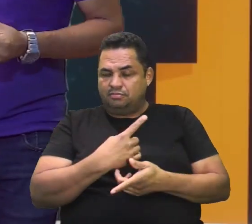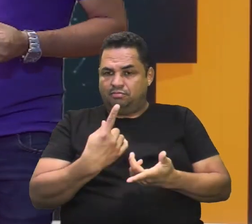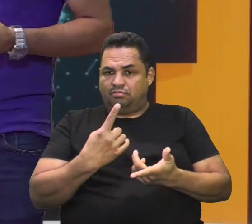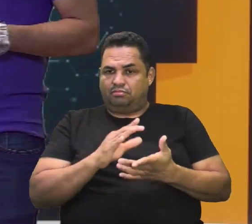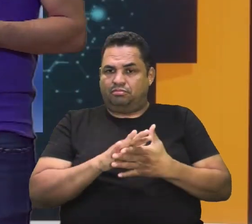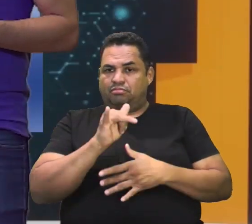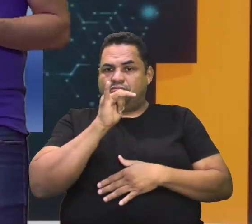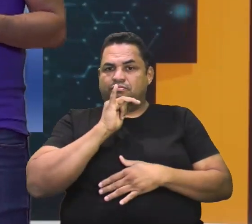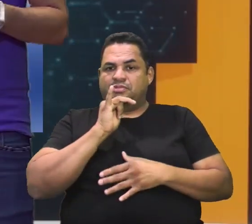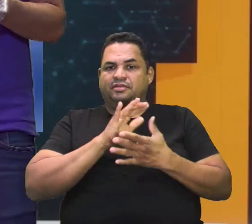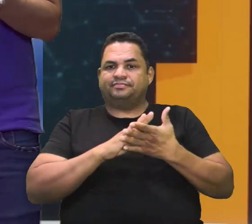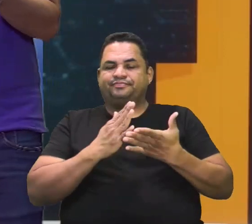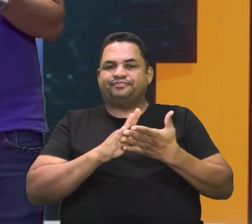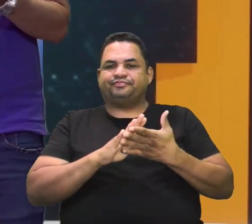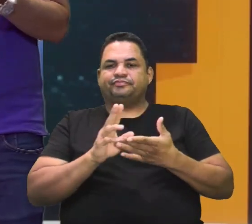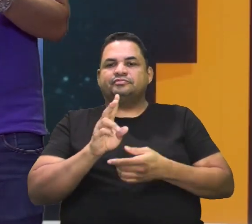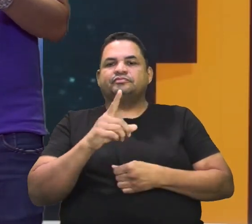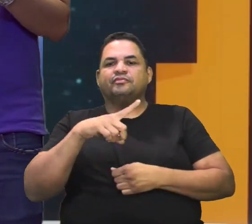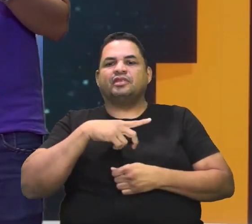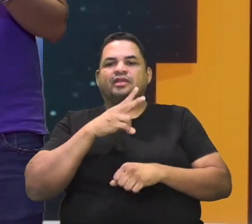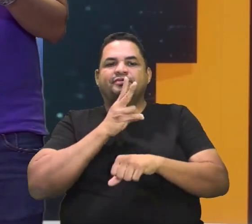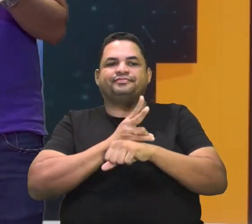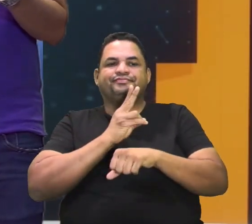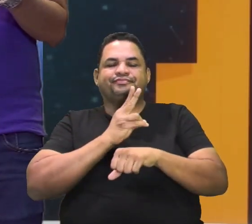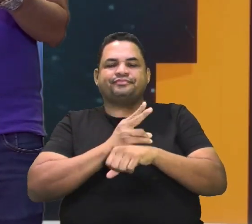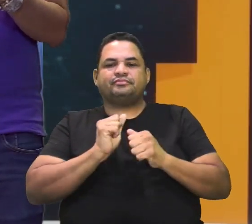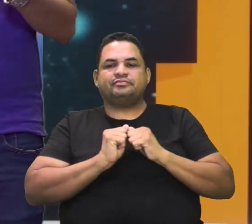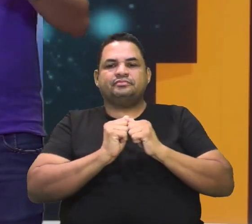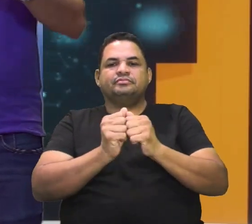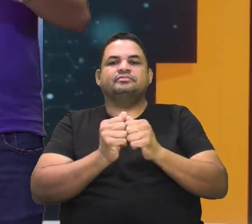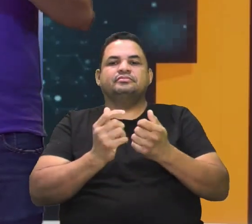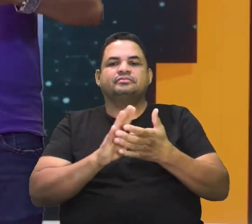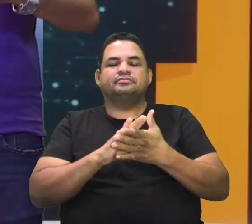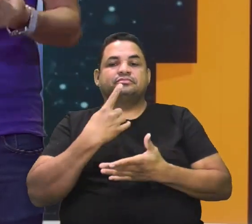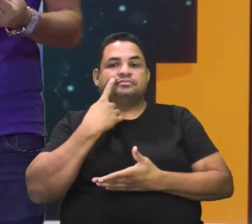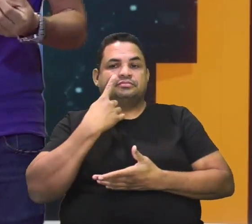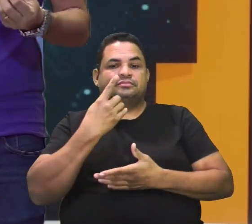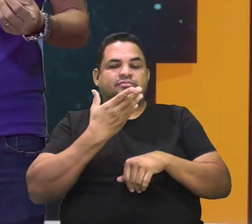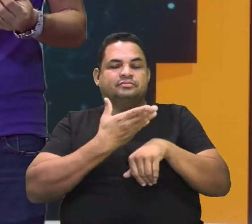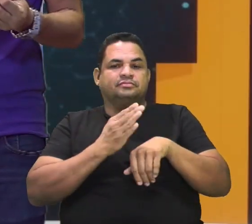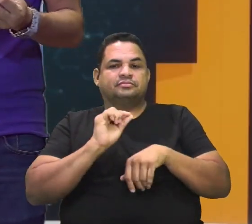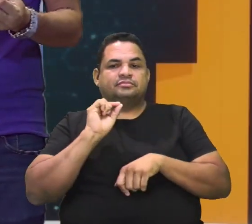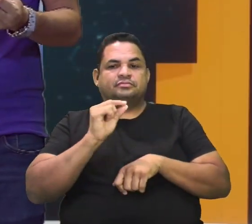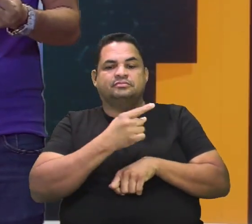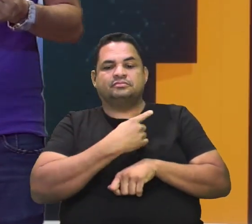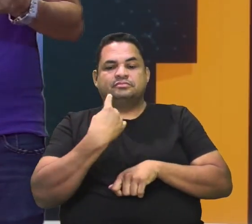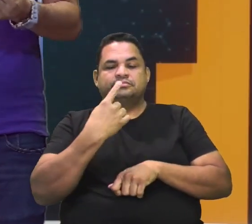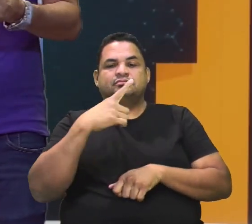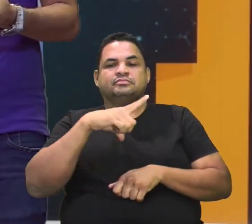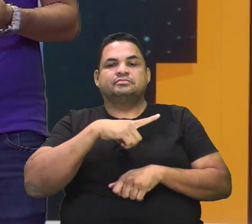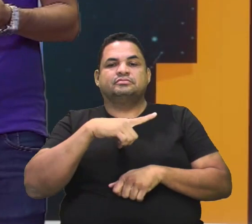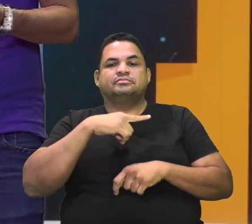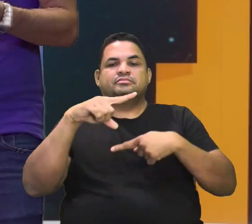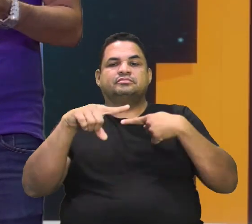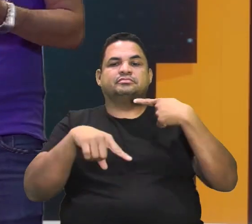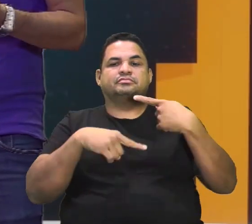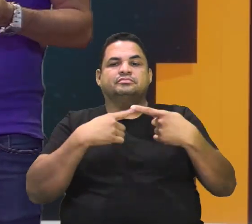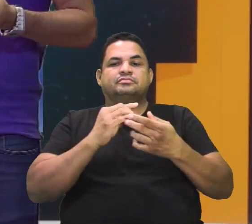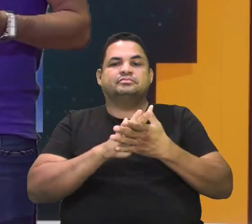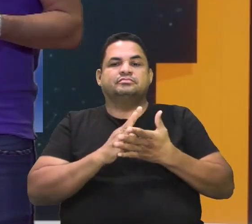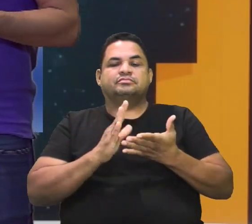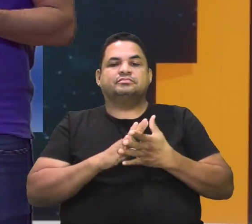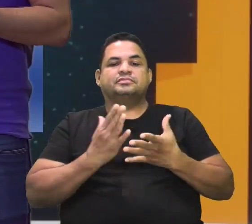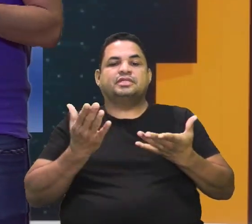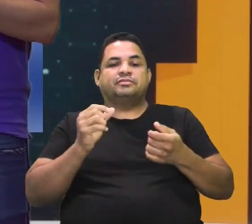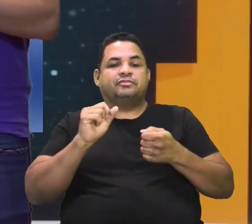exemplo vai ser seguido de um vídeo, vocês vão acompanhar o vídeo direitinho para ver na prática o que nós temos. E depois nós temos